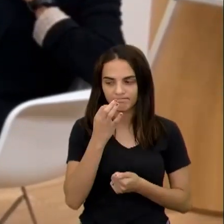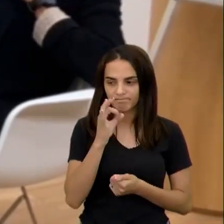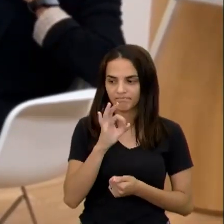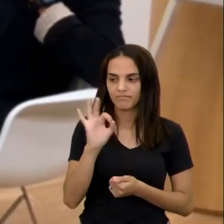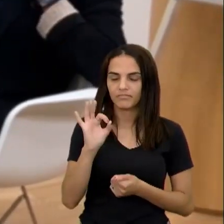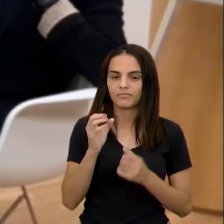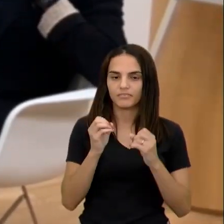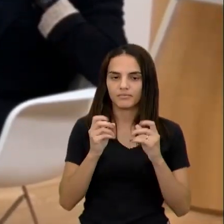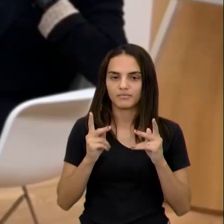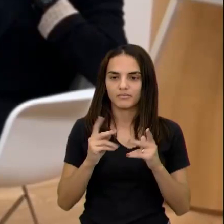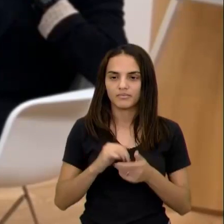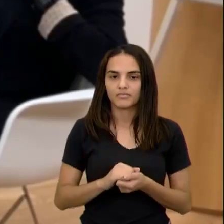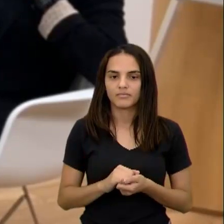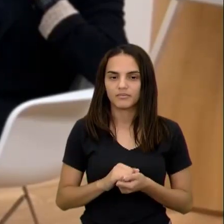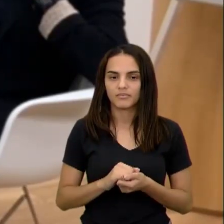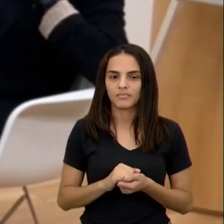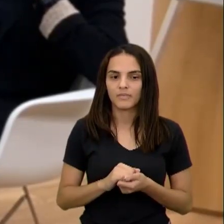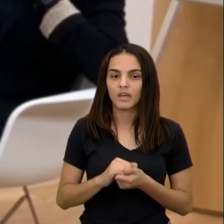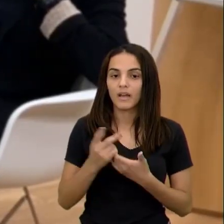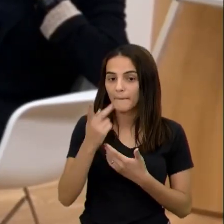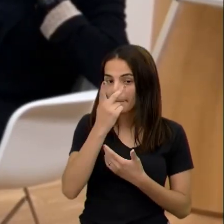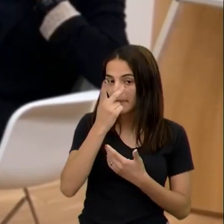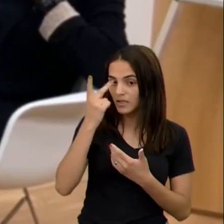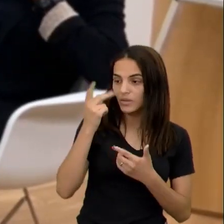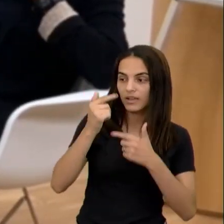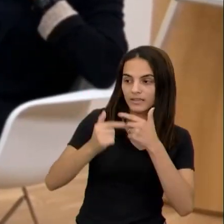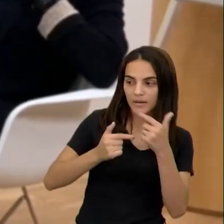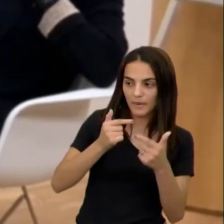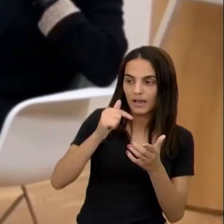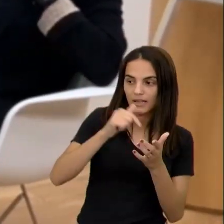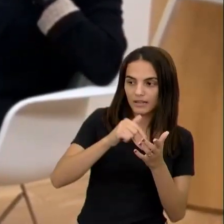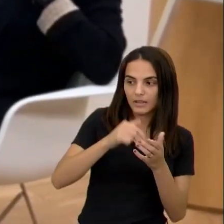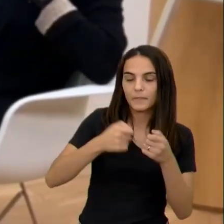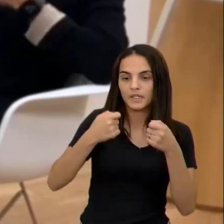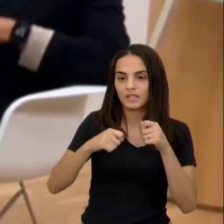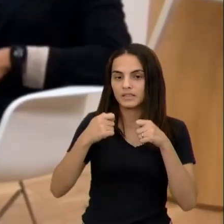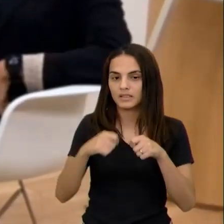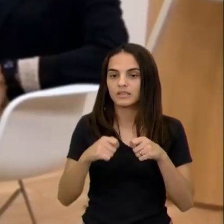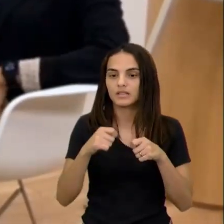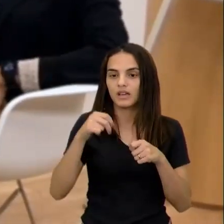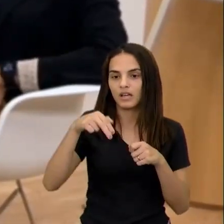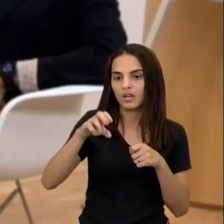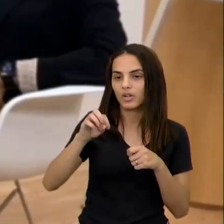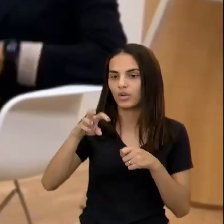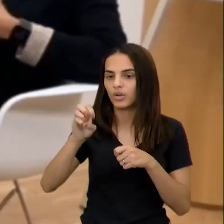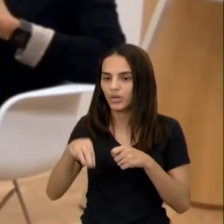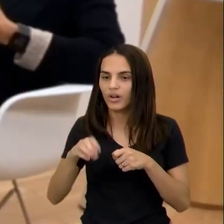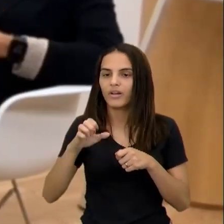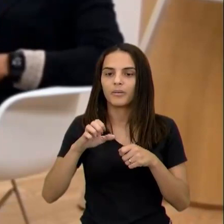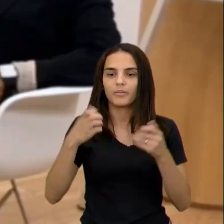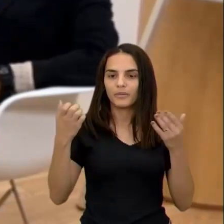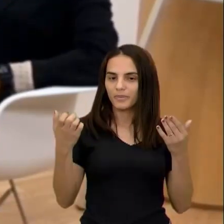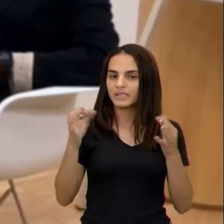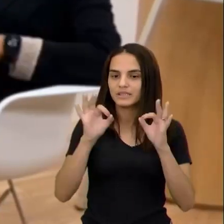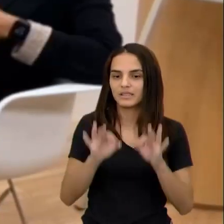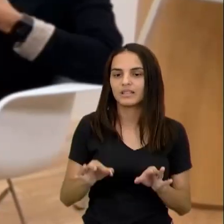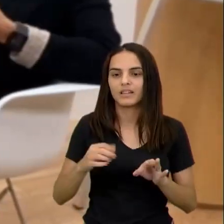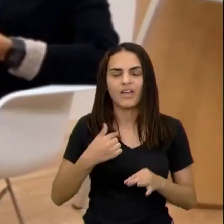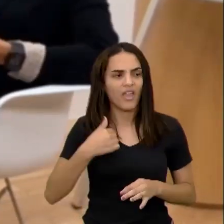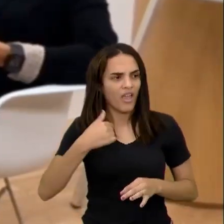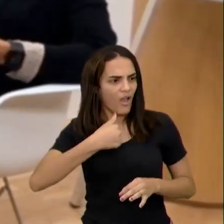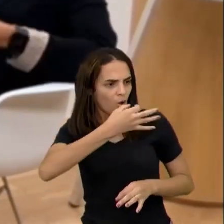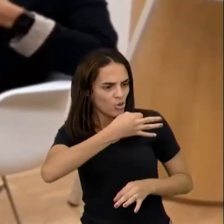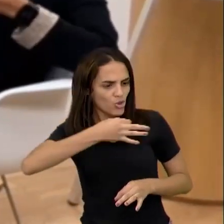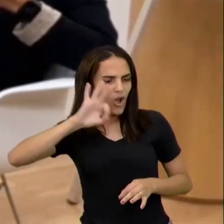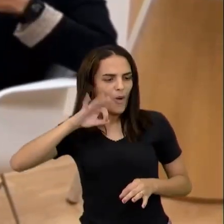Ok. E para essa vaga é importante ter o domínio da norma padrão, você tem? Demais, porque sou fera